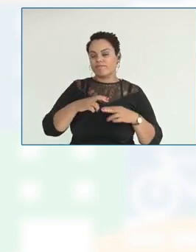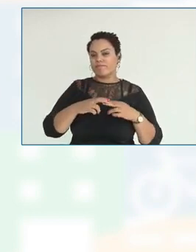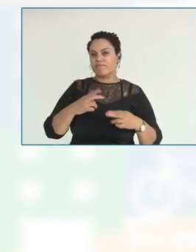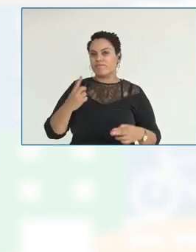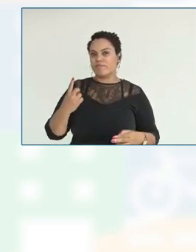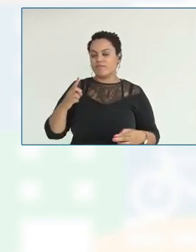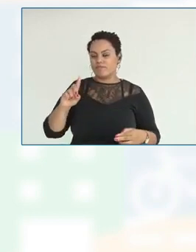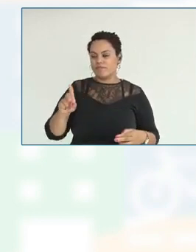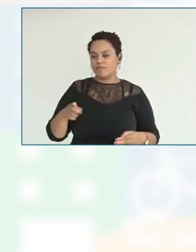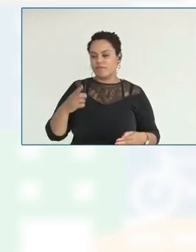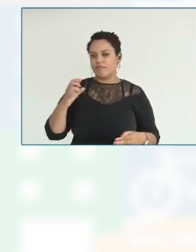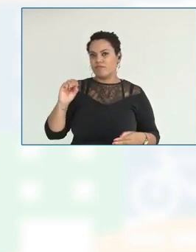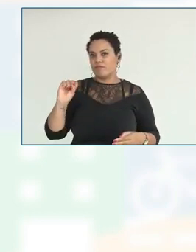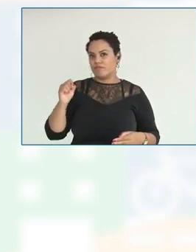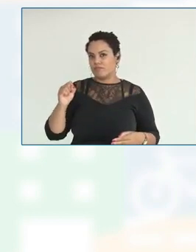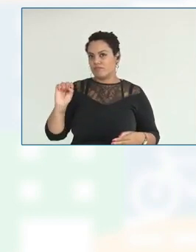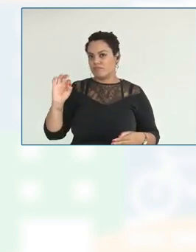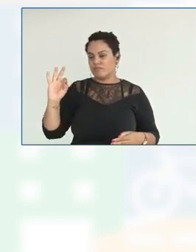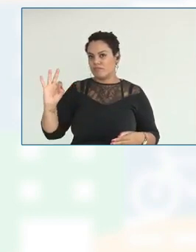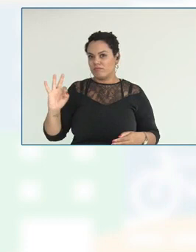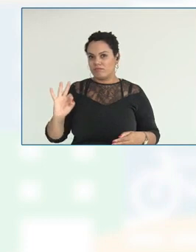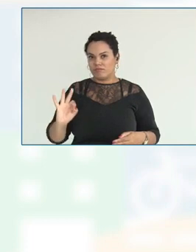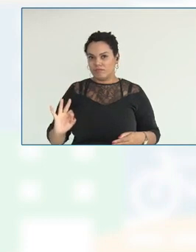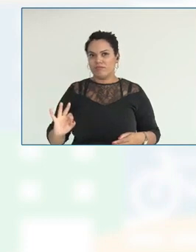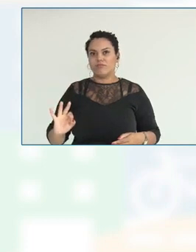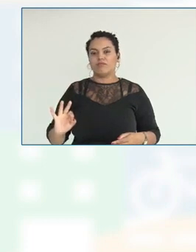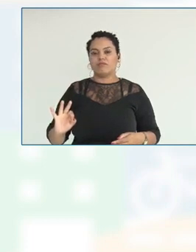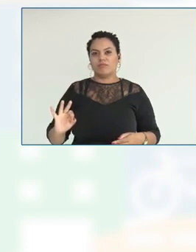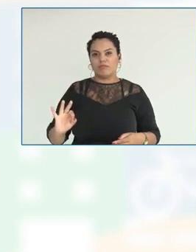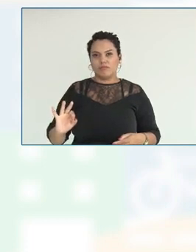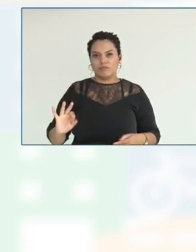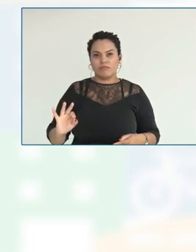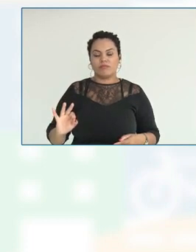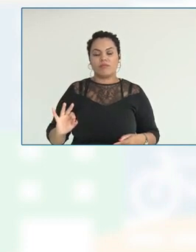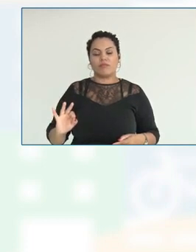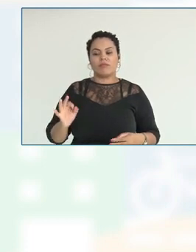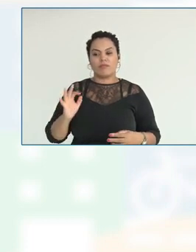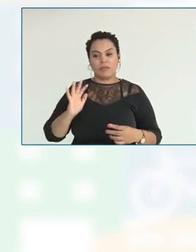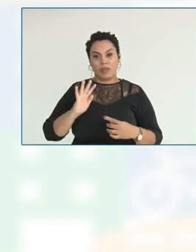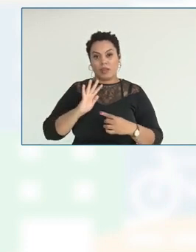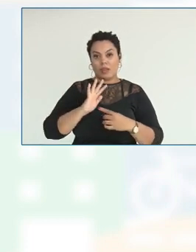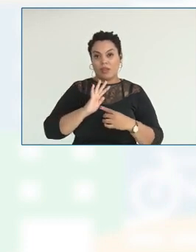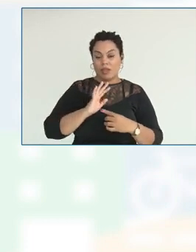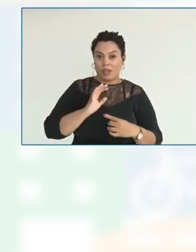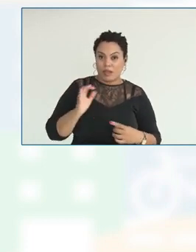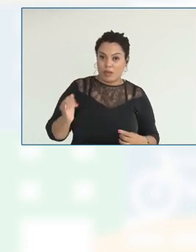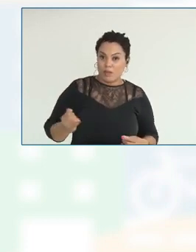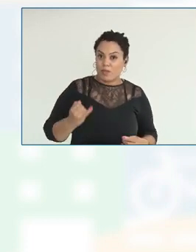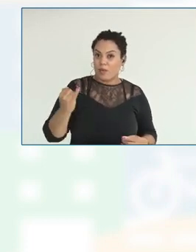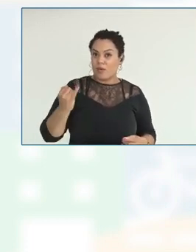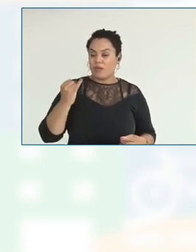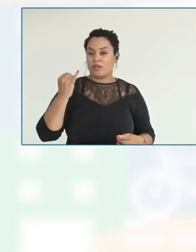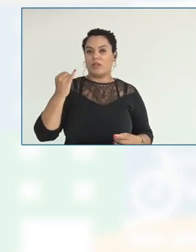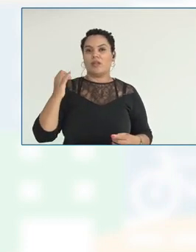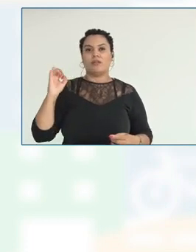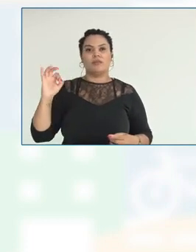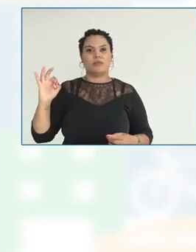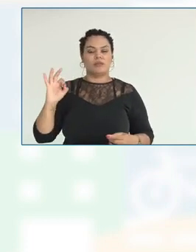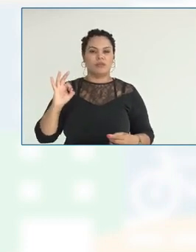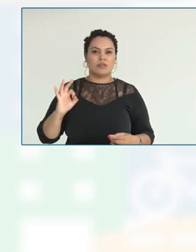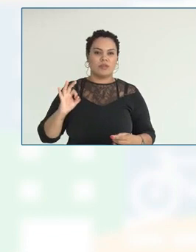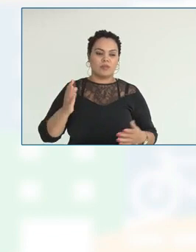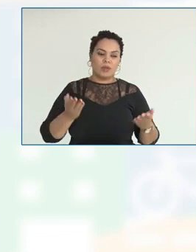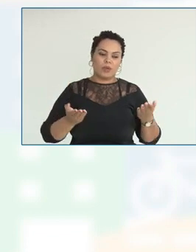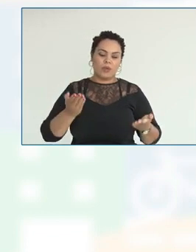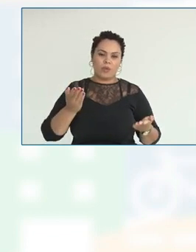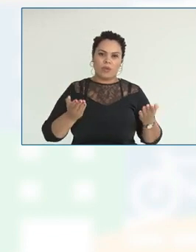1,8%. Então, também é um número bastante expressivo, porém, quando a gente compara ao chumbinho, a gente observa que o